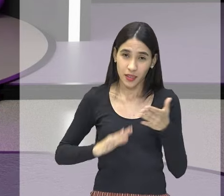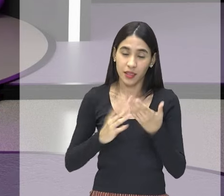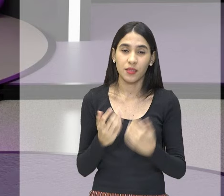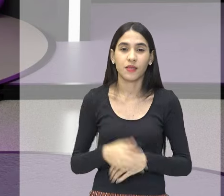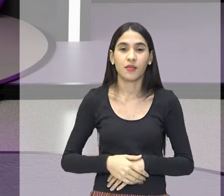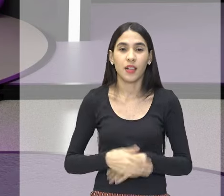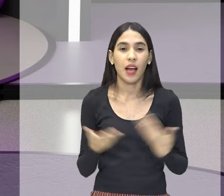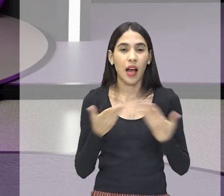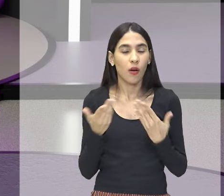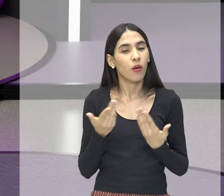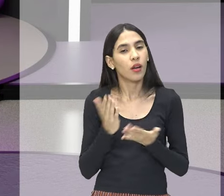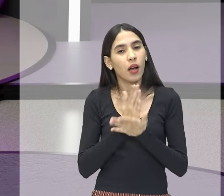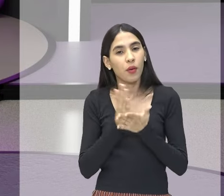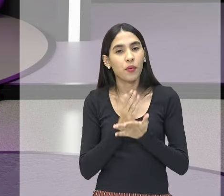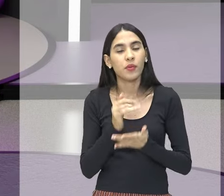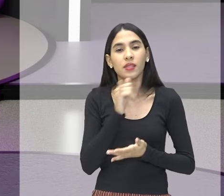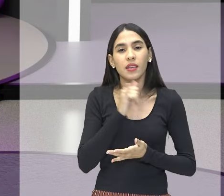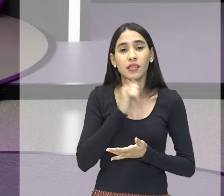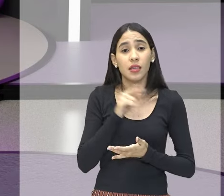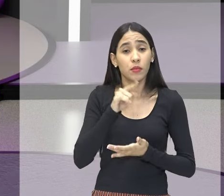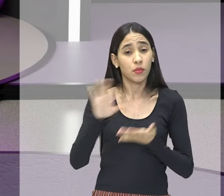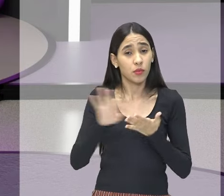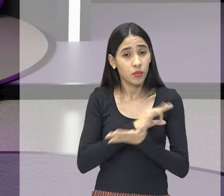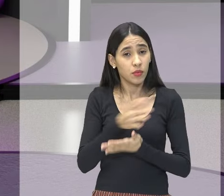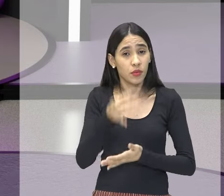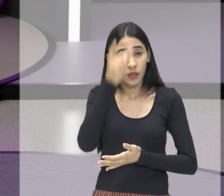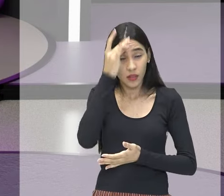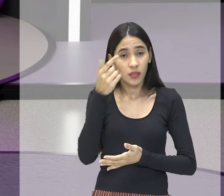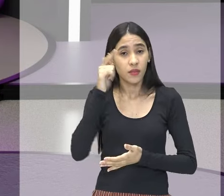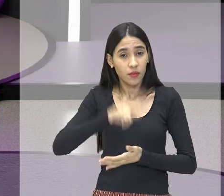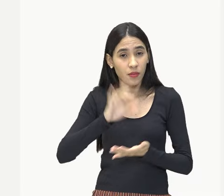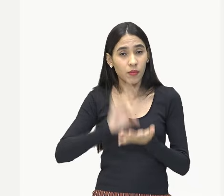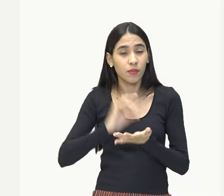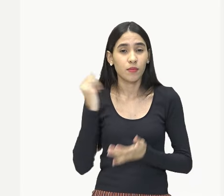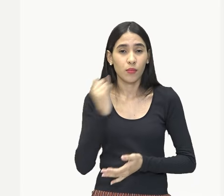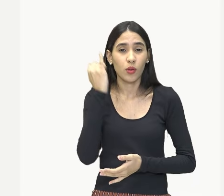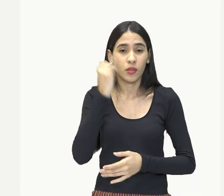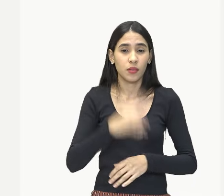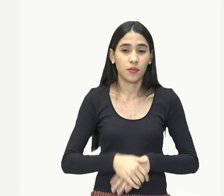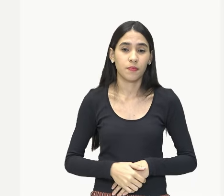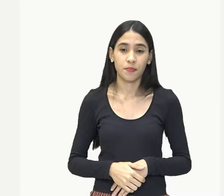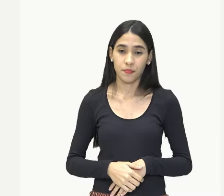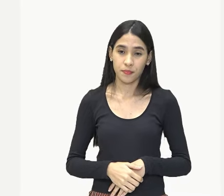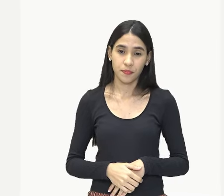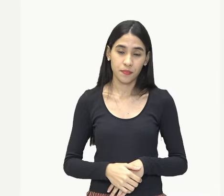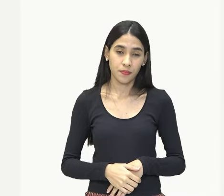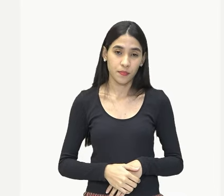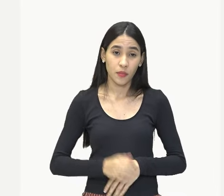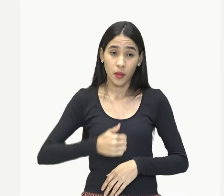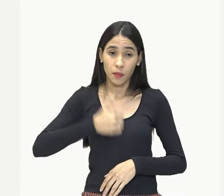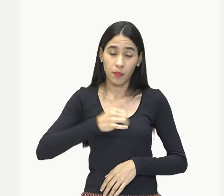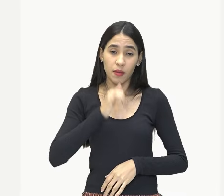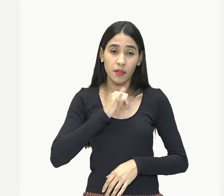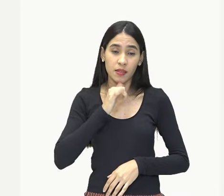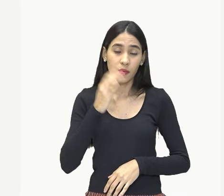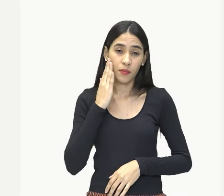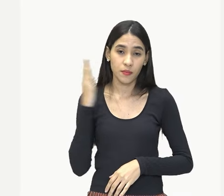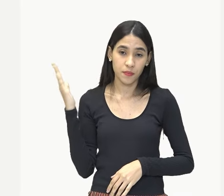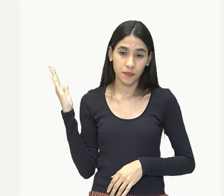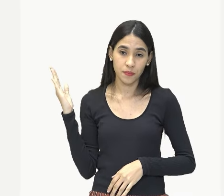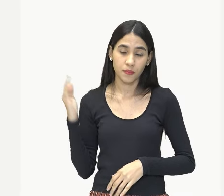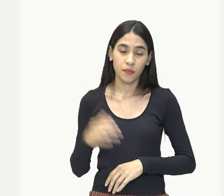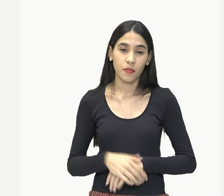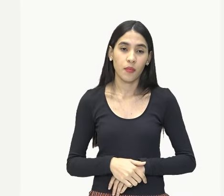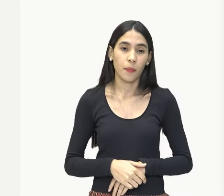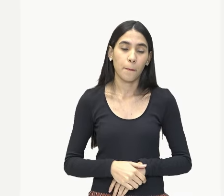vamos então a alguns exemplos e tome nota que com certeza vai ser muito útil. Então, o primeiro exemplo que